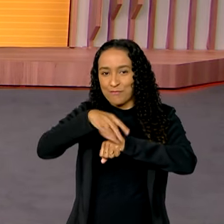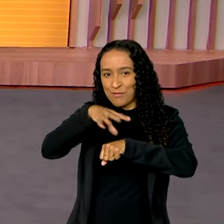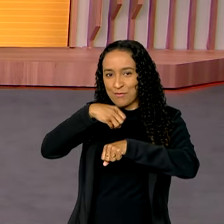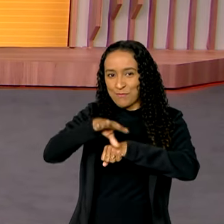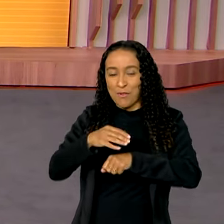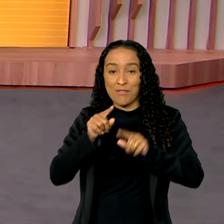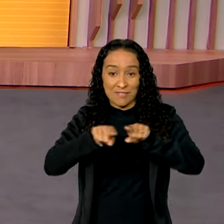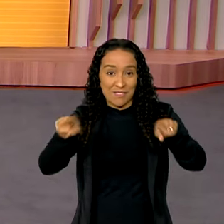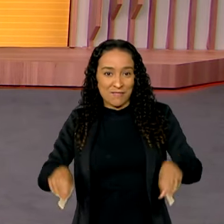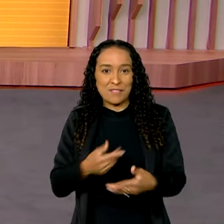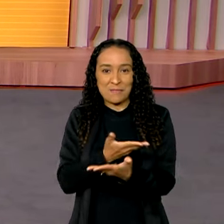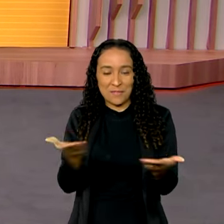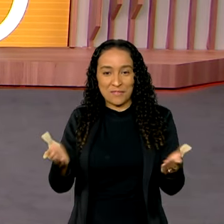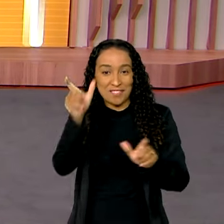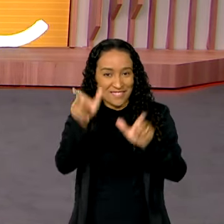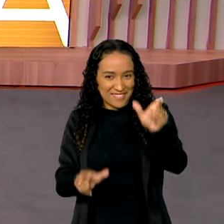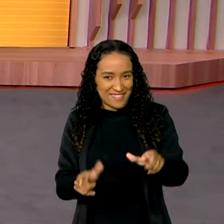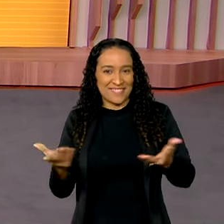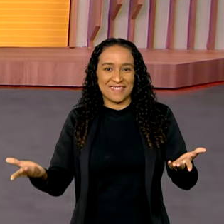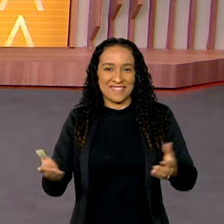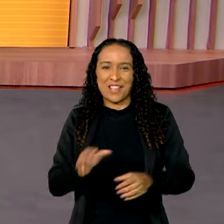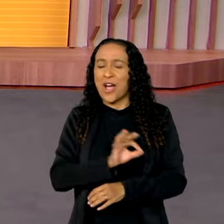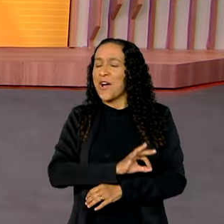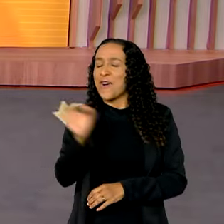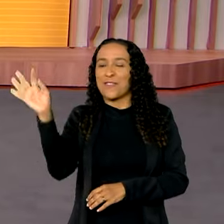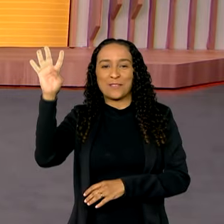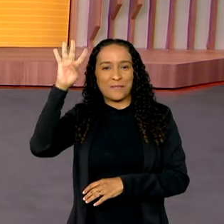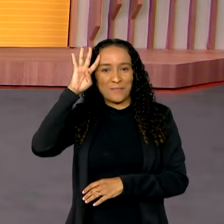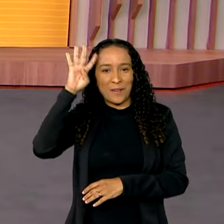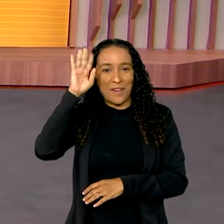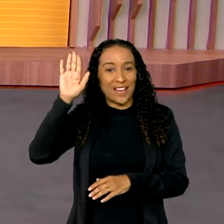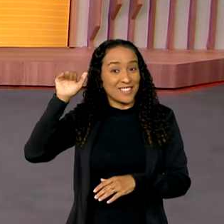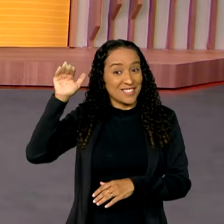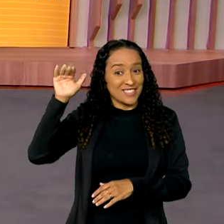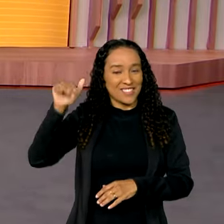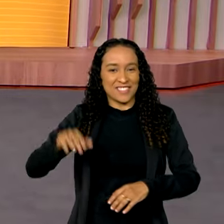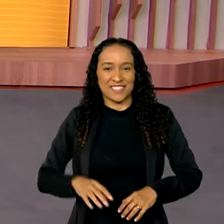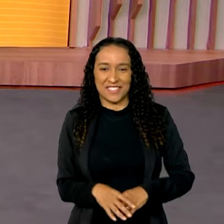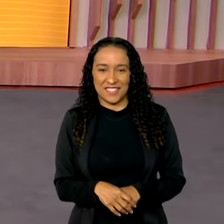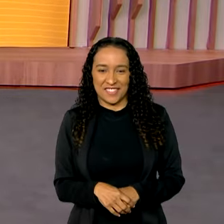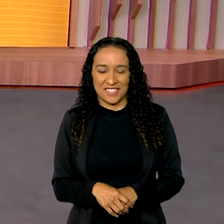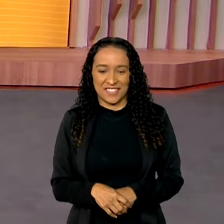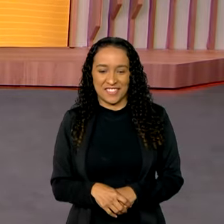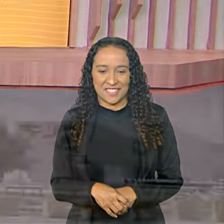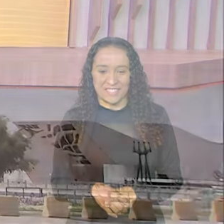e serviços. Para você, cidadão, uma ótima quarta-feira. Até a próxima. Tchau.